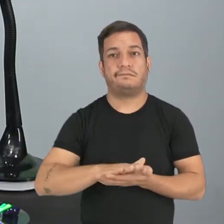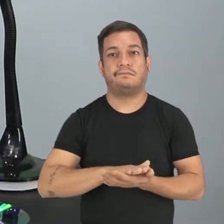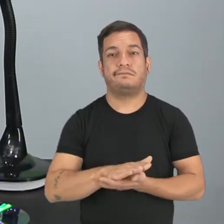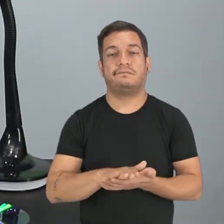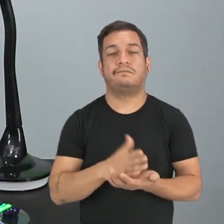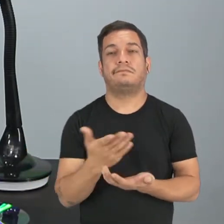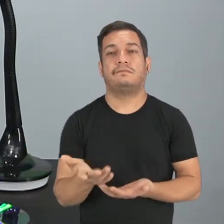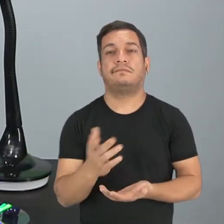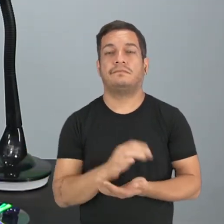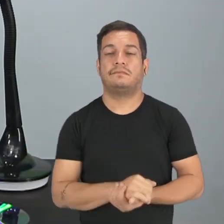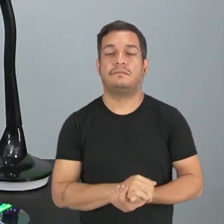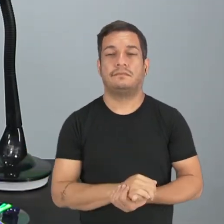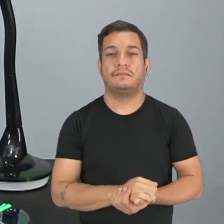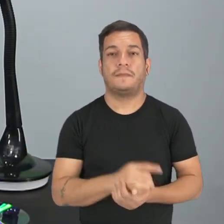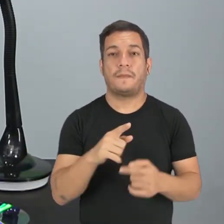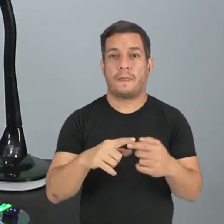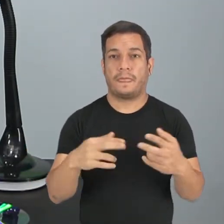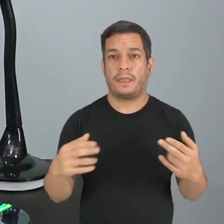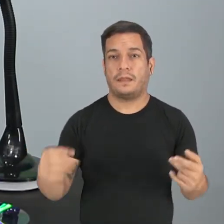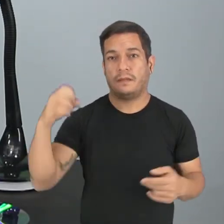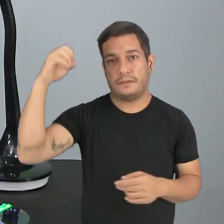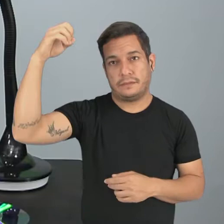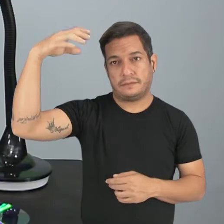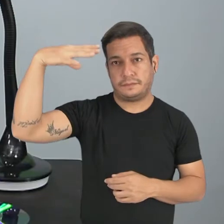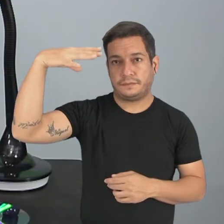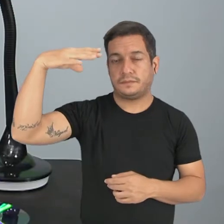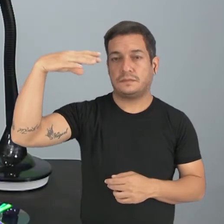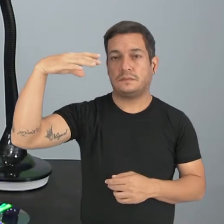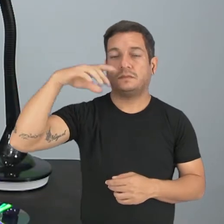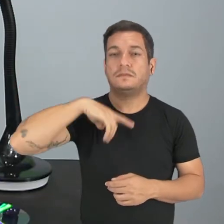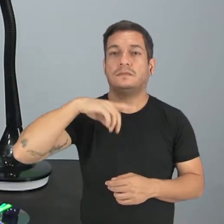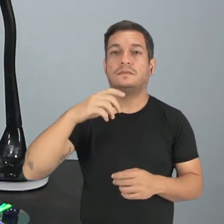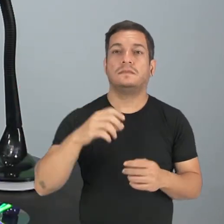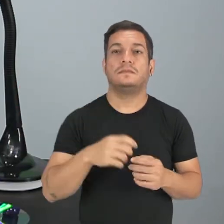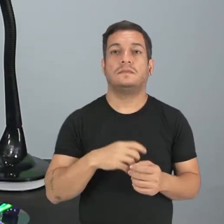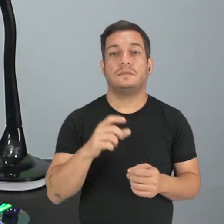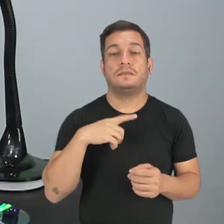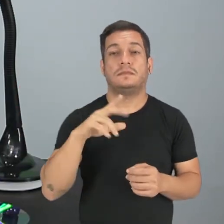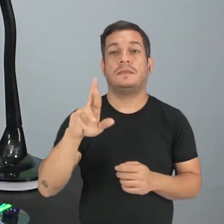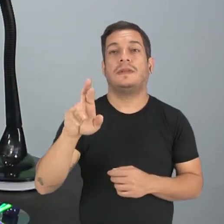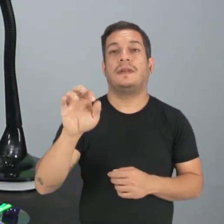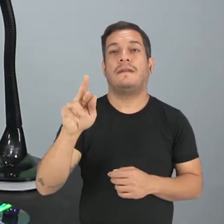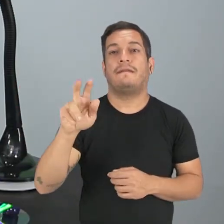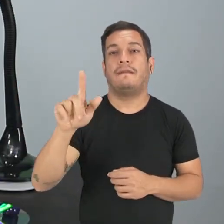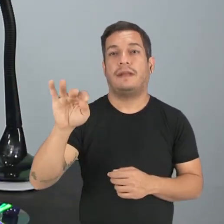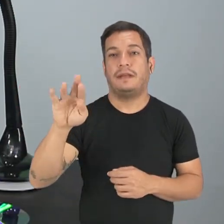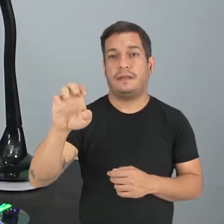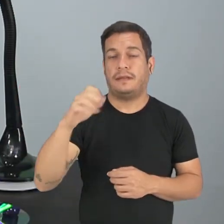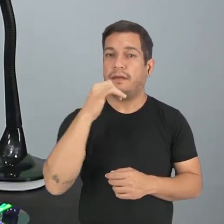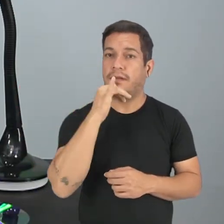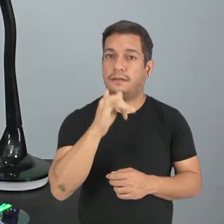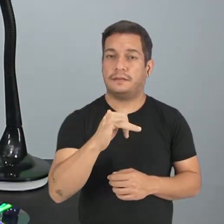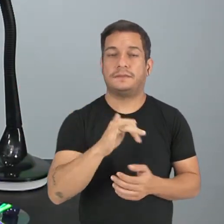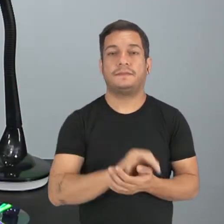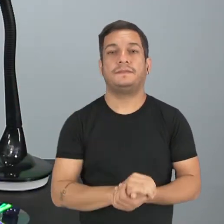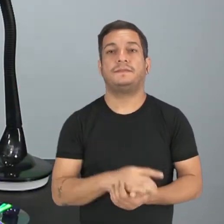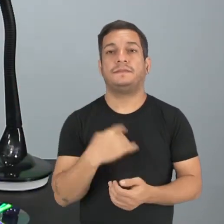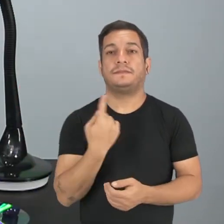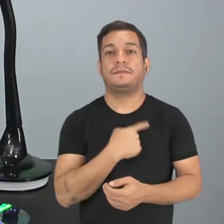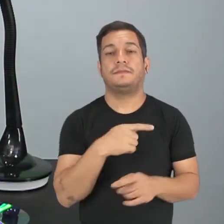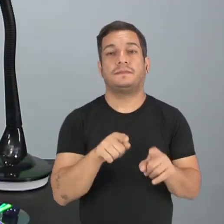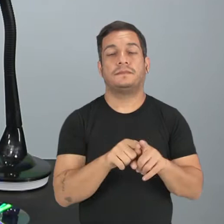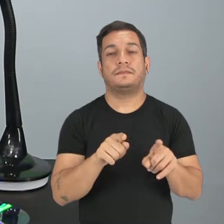Então, os objetos luminosos, eles produzem e refletem a energia. E aí nós